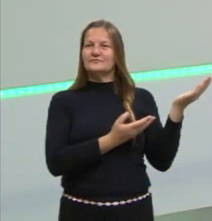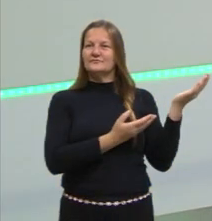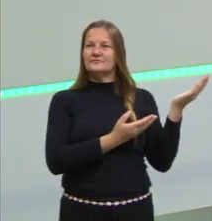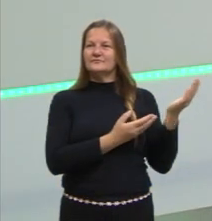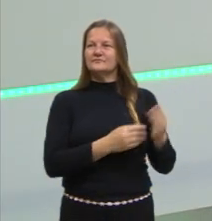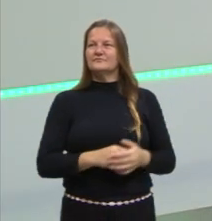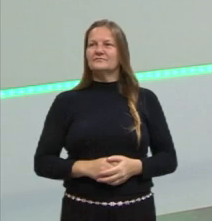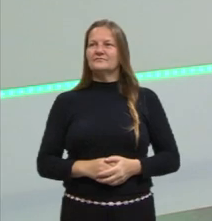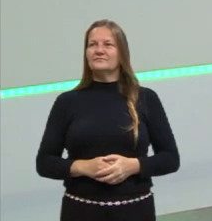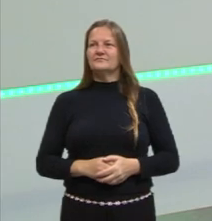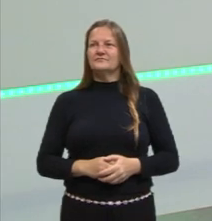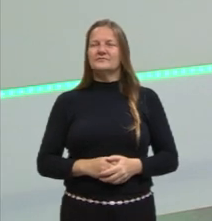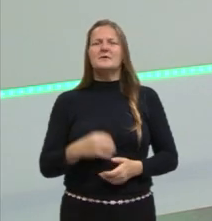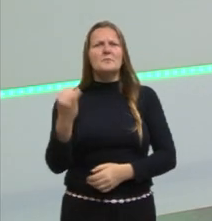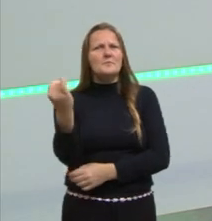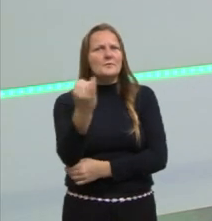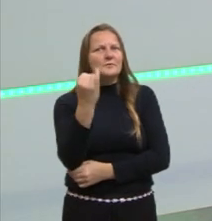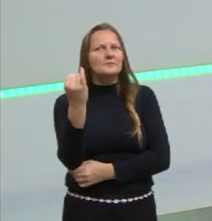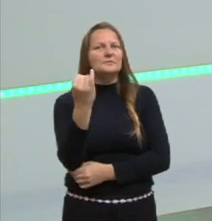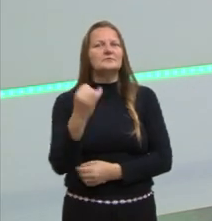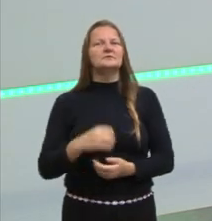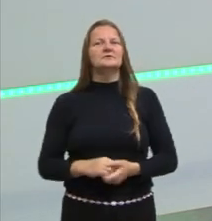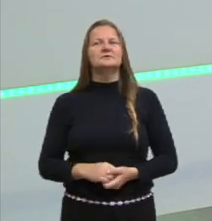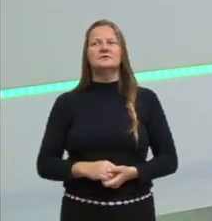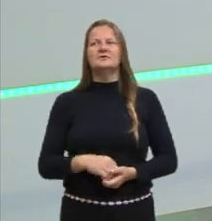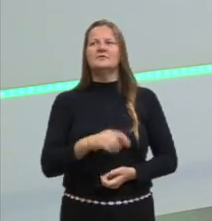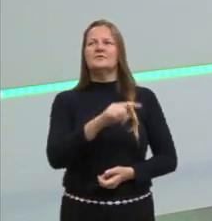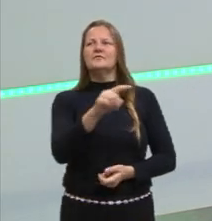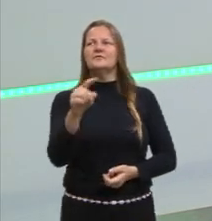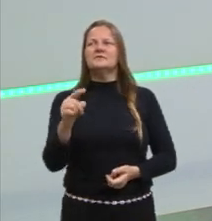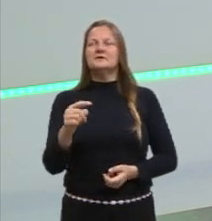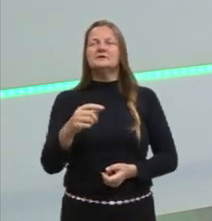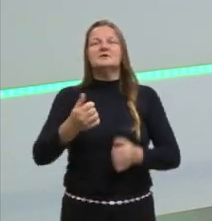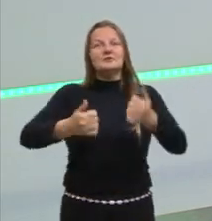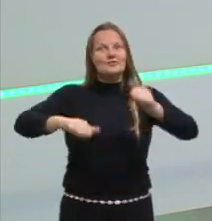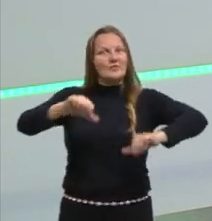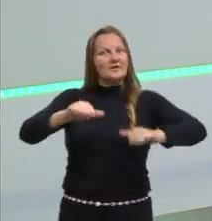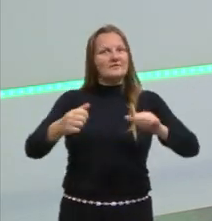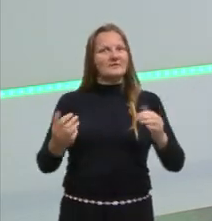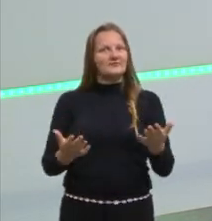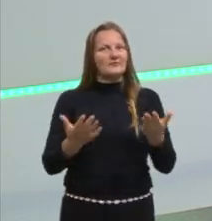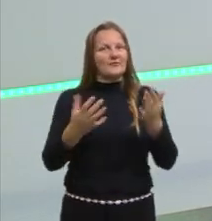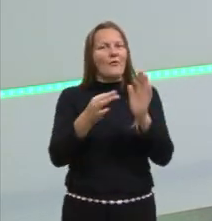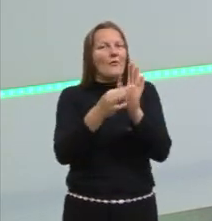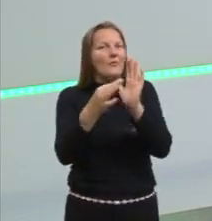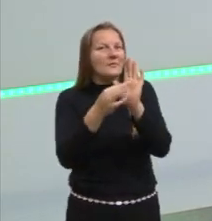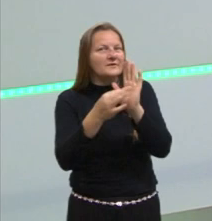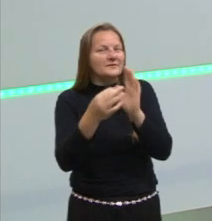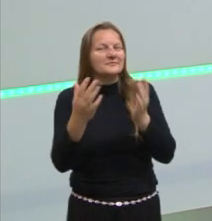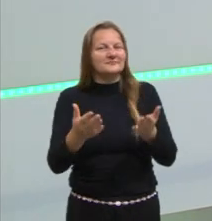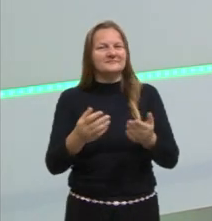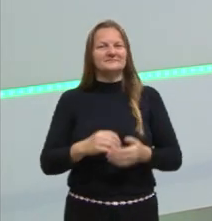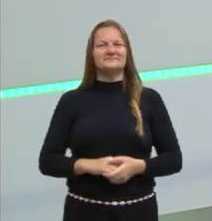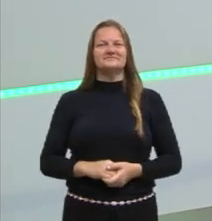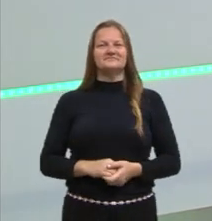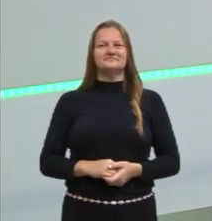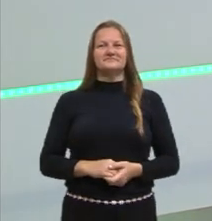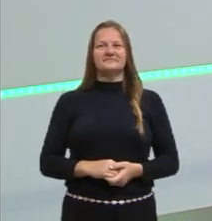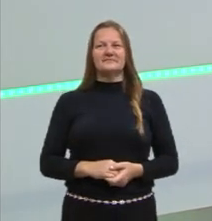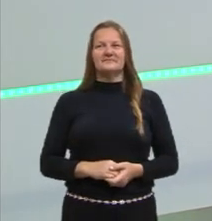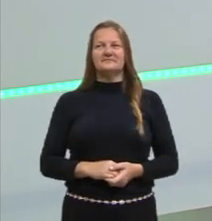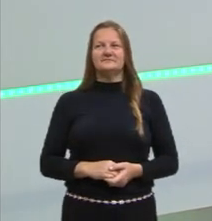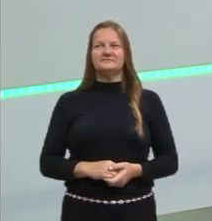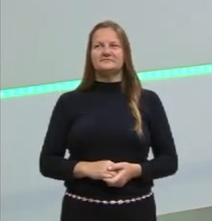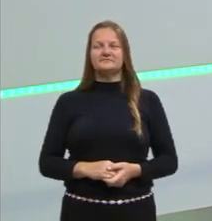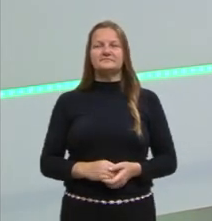certo pessoal bem importante então vocês estarem qualificando o nosso projeto nosso programa desse ano Então